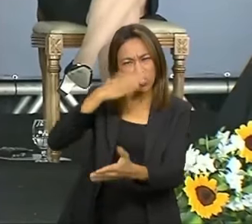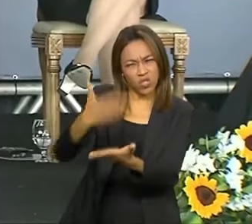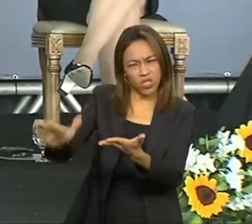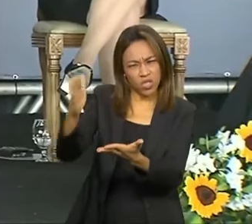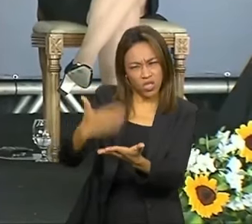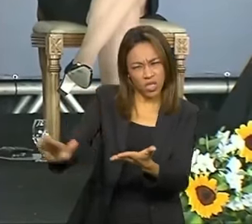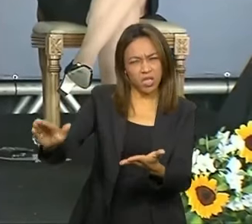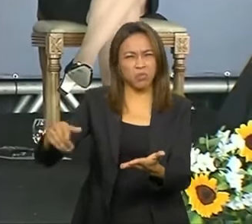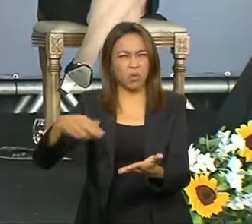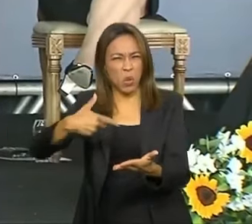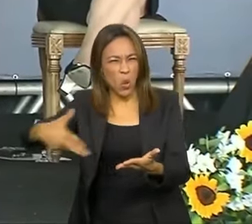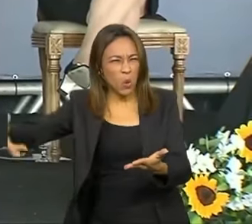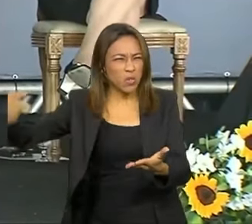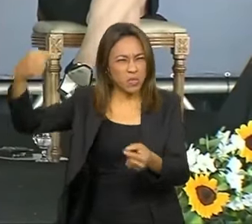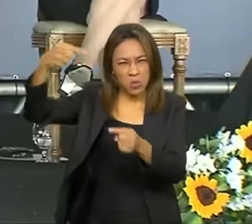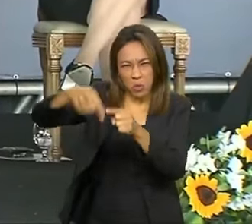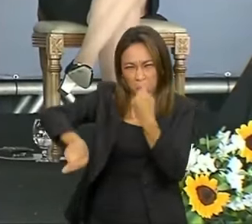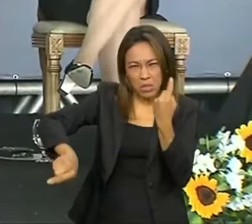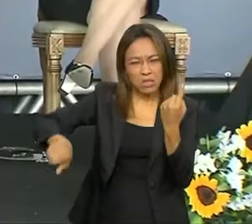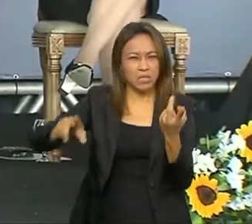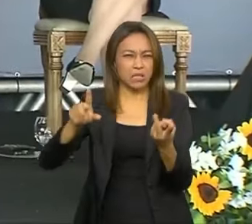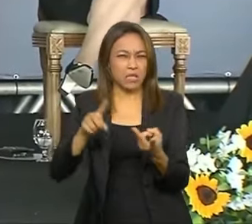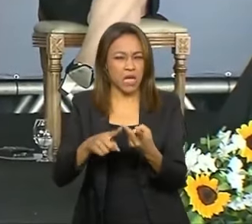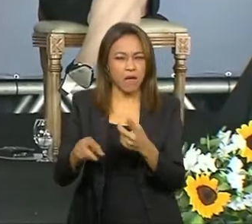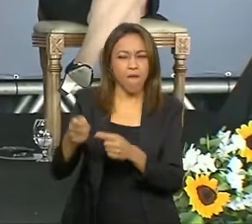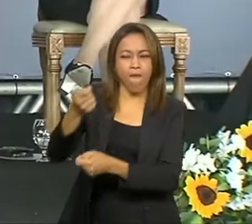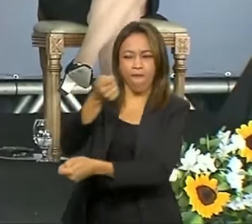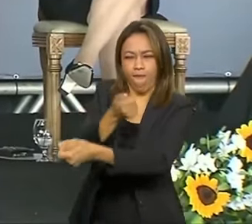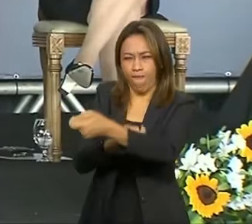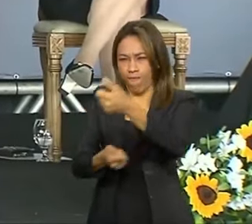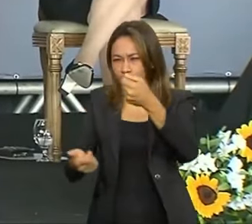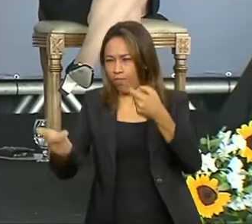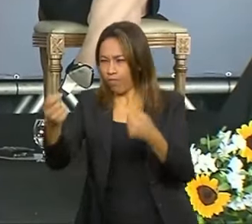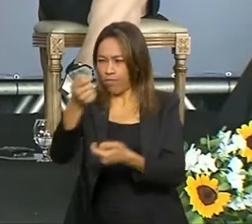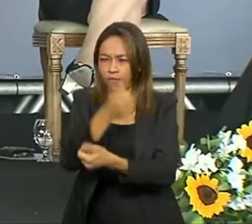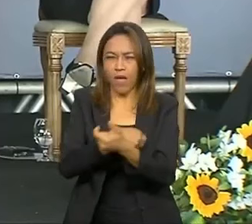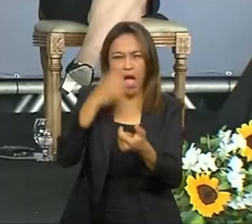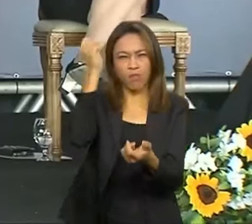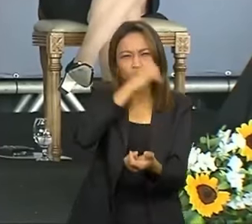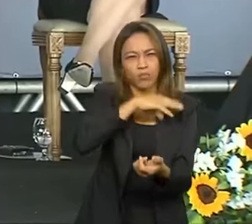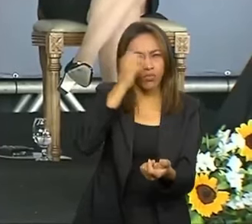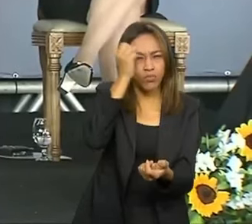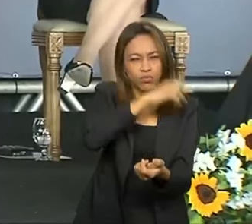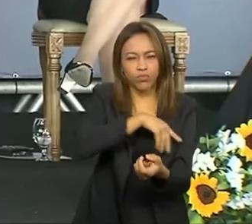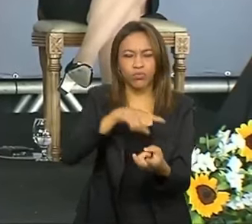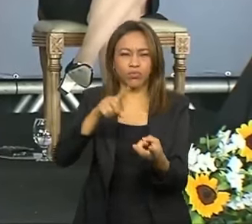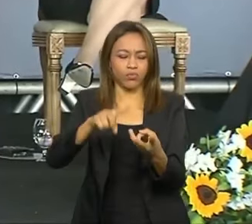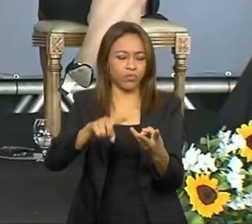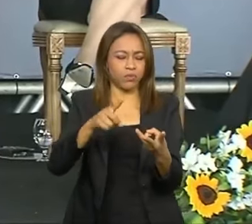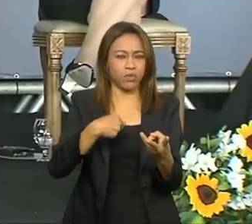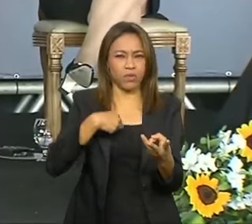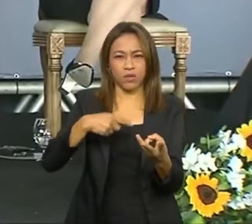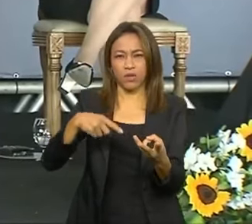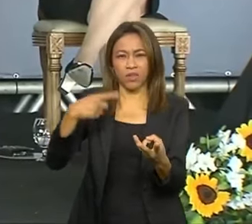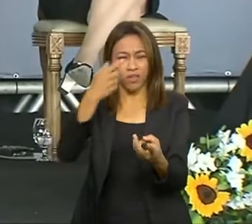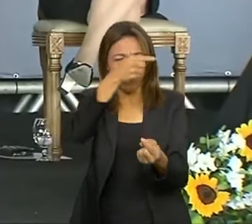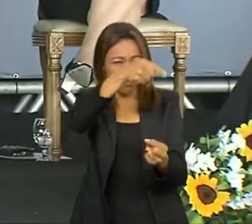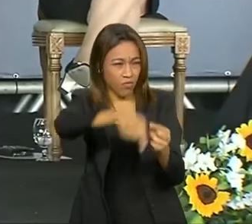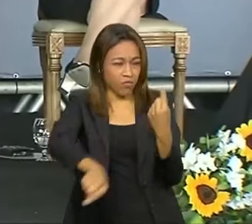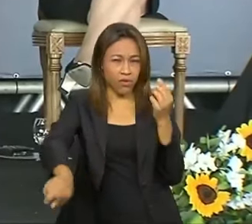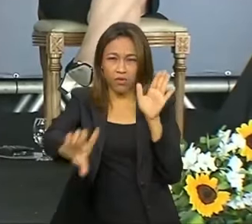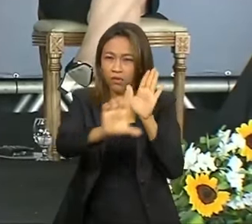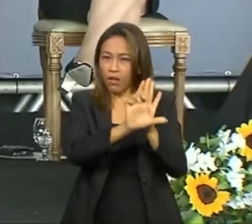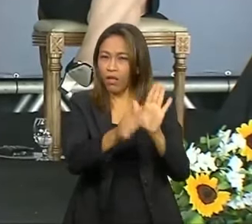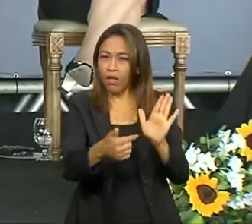tentações satânicas de espetacularizações, de abusos, de forças-tarefa